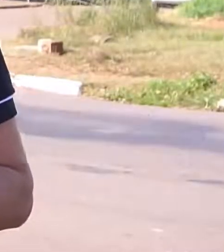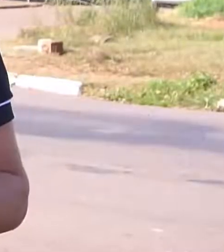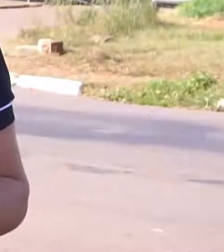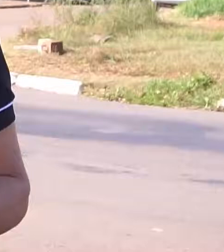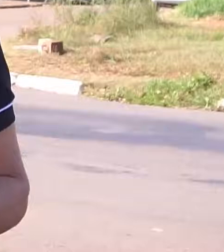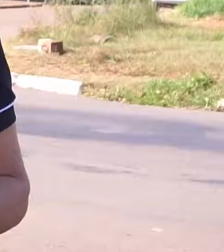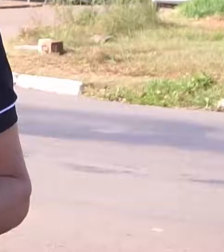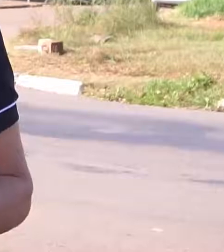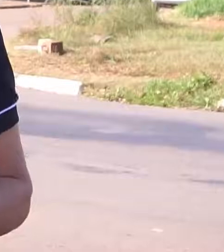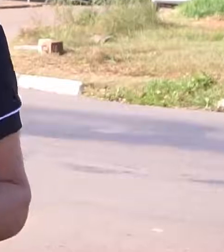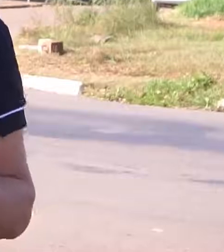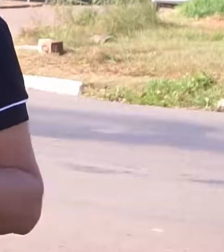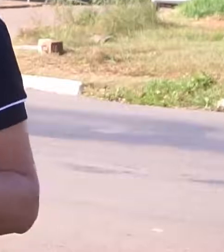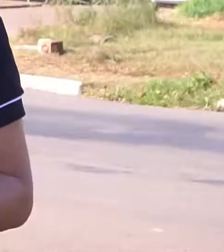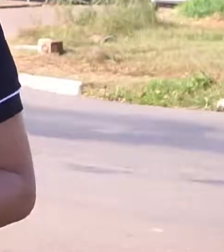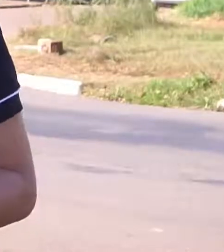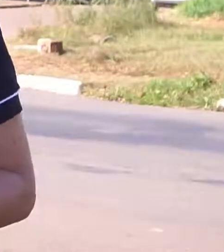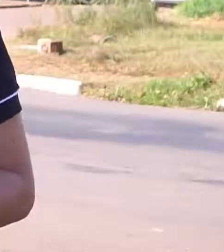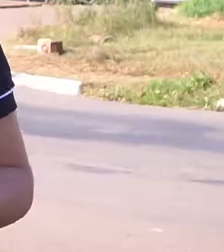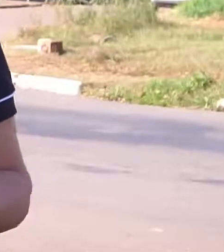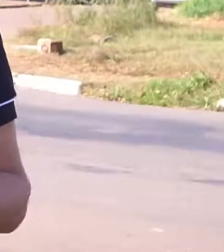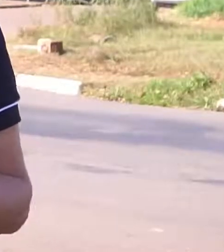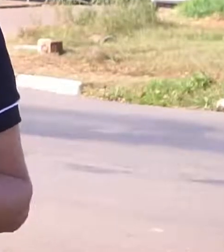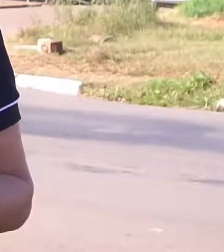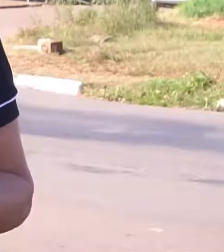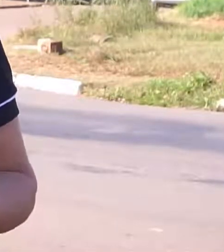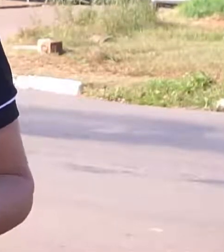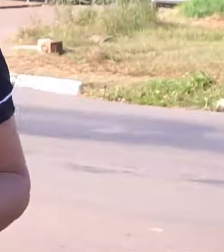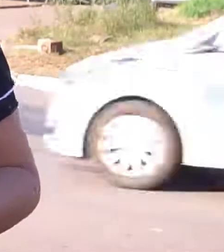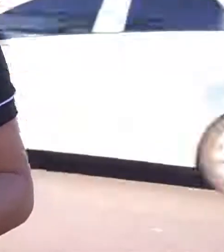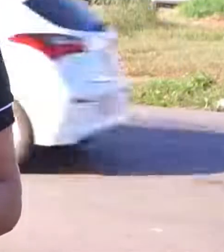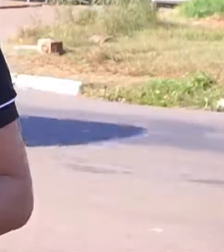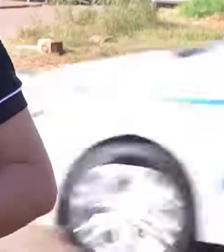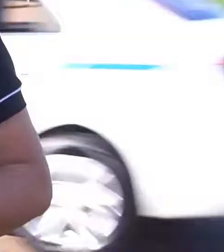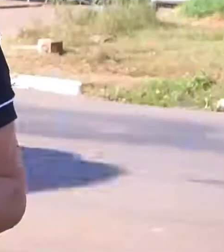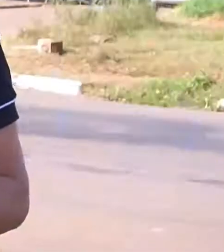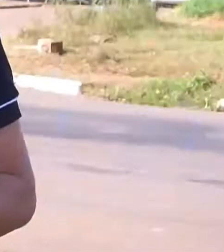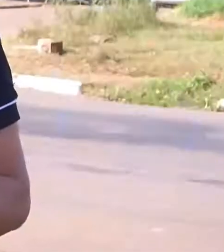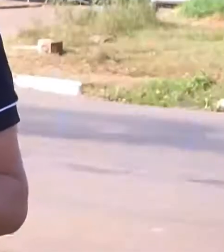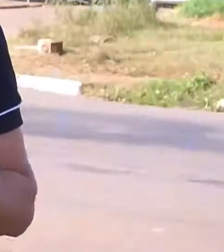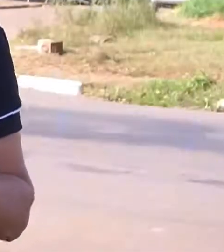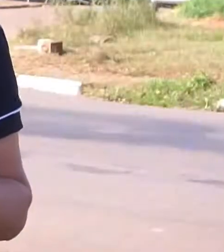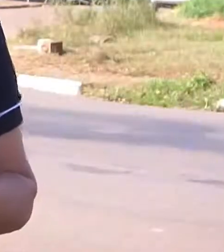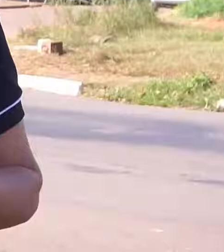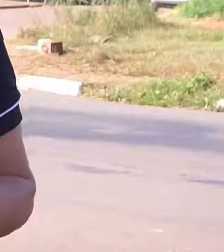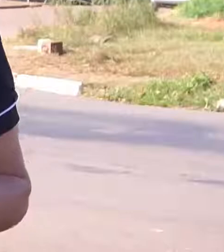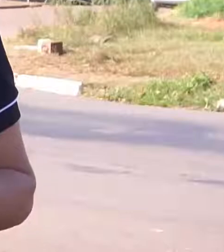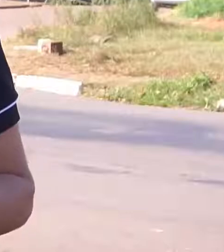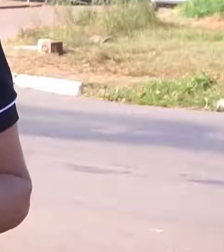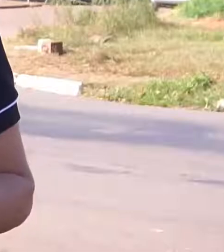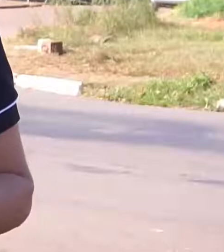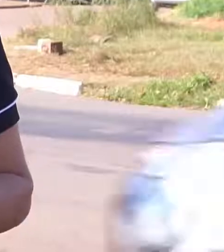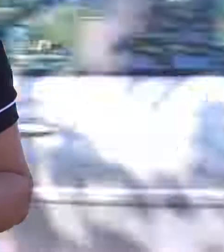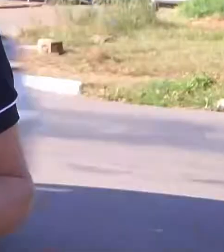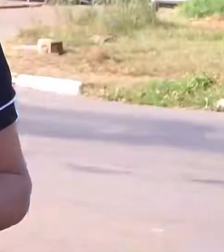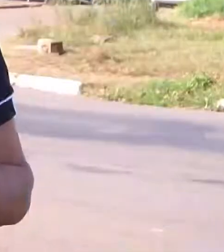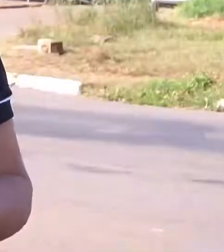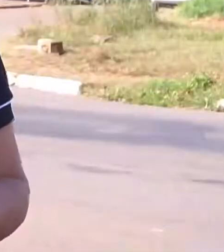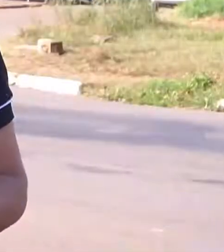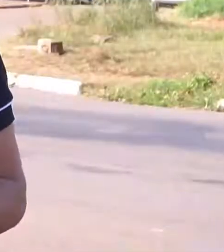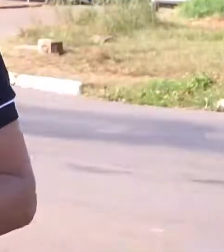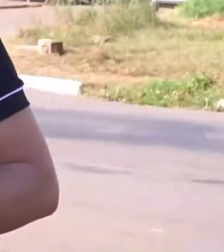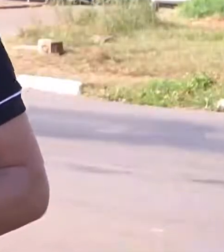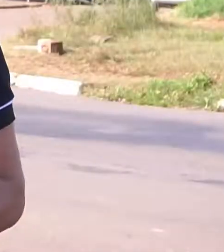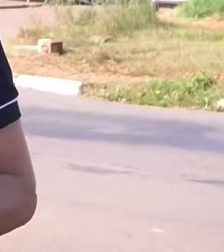idades entre 16 anos, com autorização ou acompanhado pelo responsável, até os 69 anos de